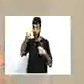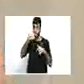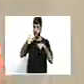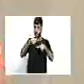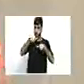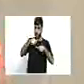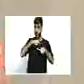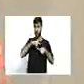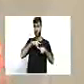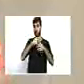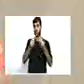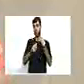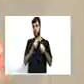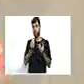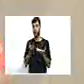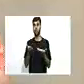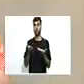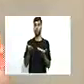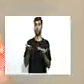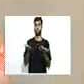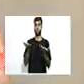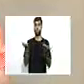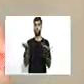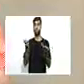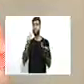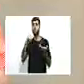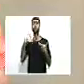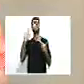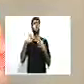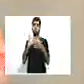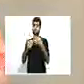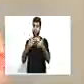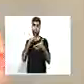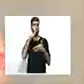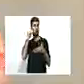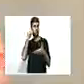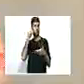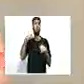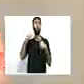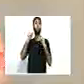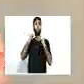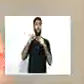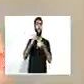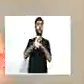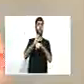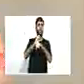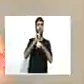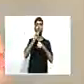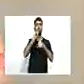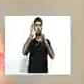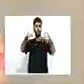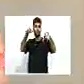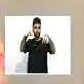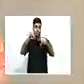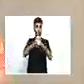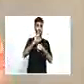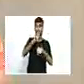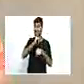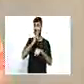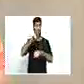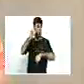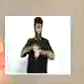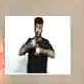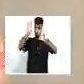eh el eh qualquer funcionário ele ele pode esperar a chuva o Gari tiver caindo um pé